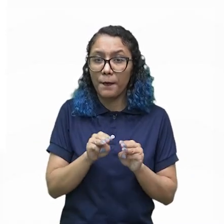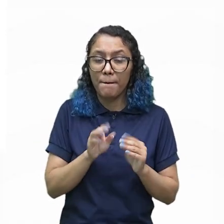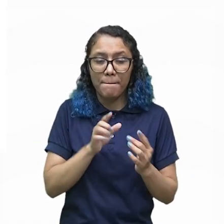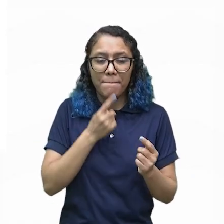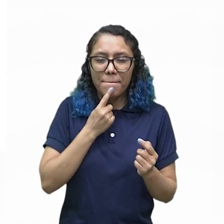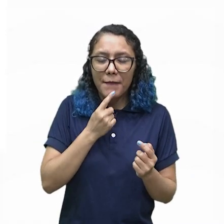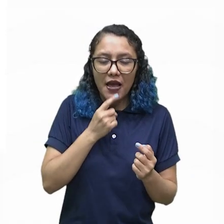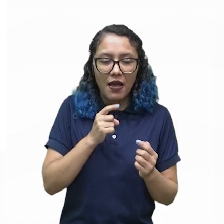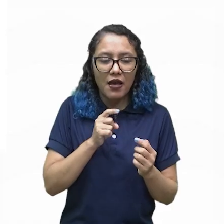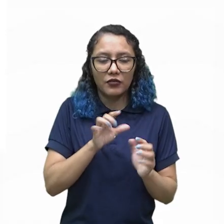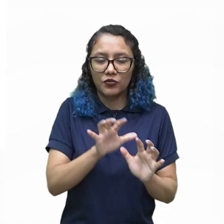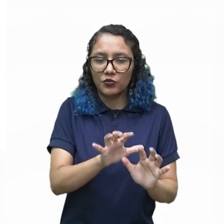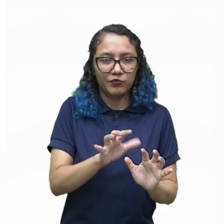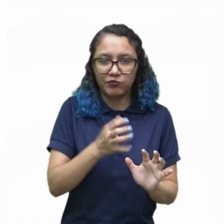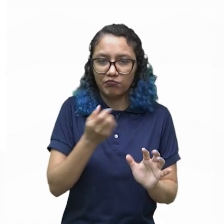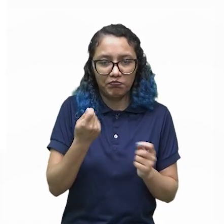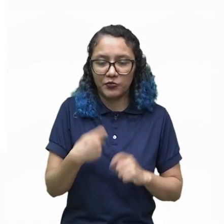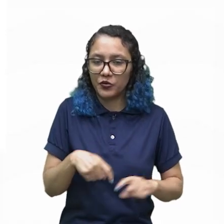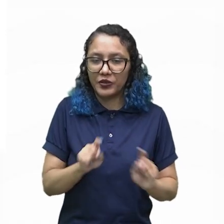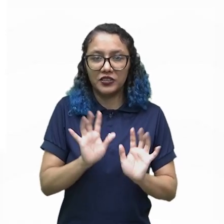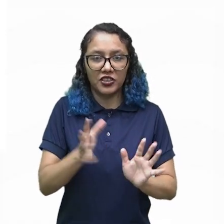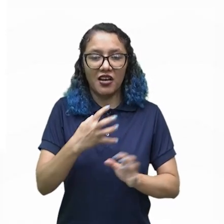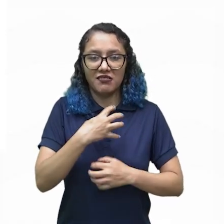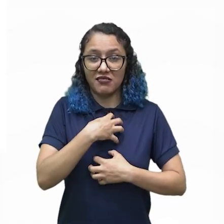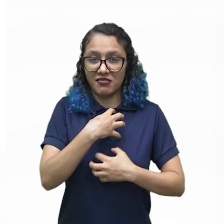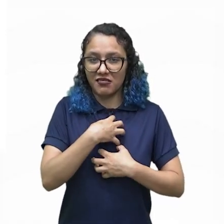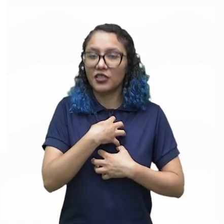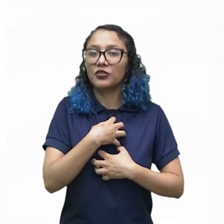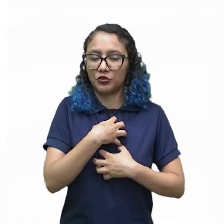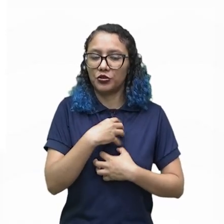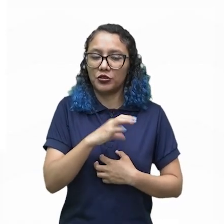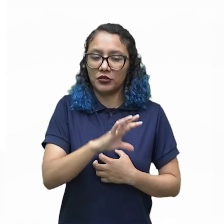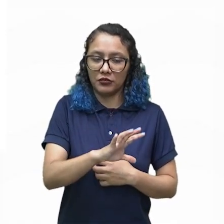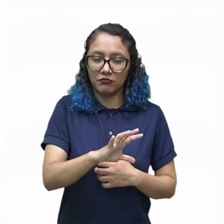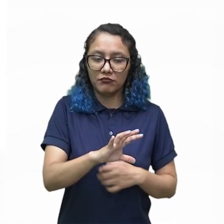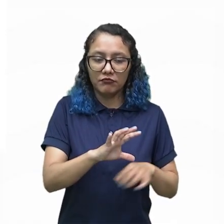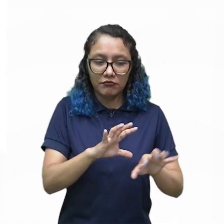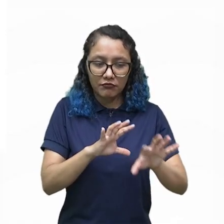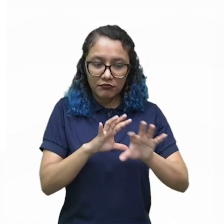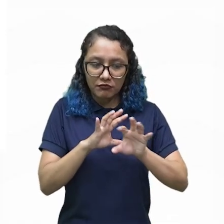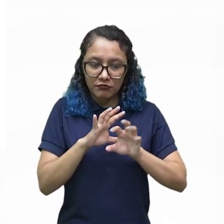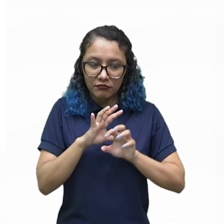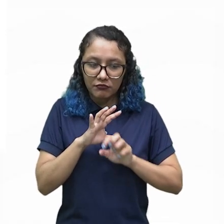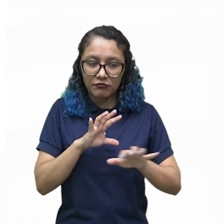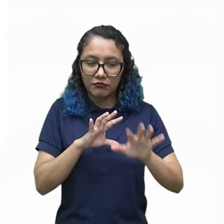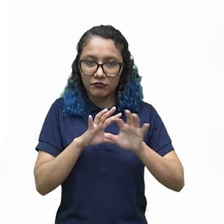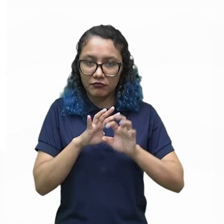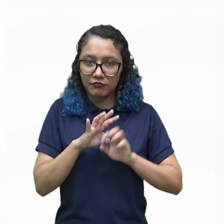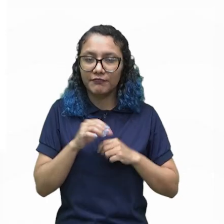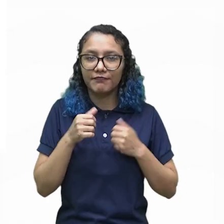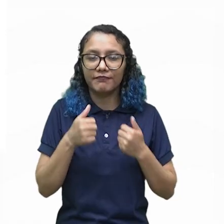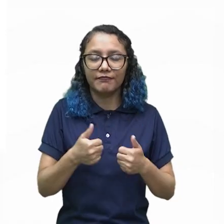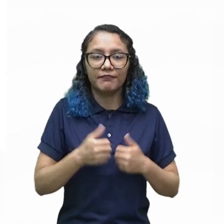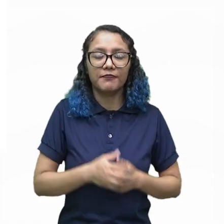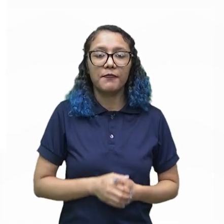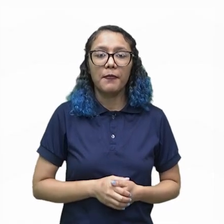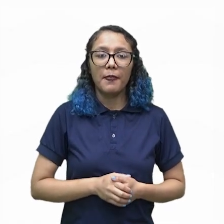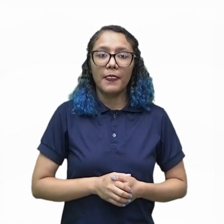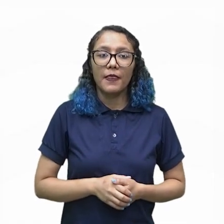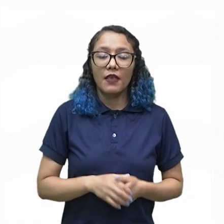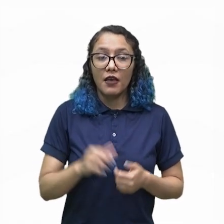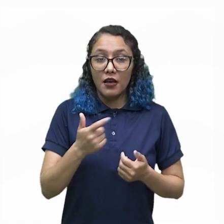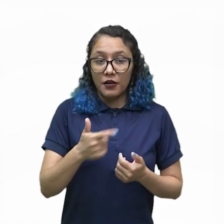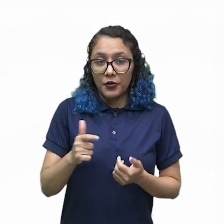para a gente sentir a radiação, né, essa energia térmica sendo transmitida, tá bom? Bom, aí quando a gente fala de